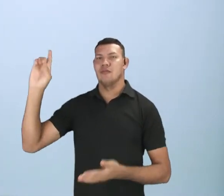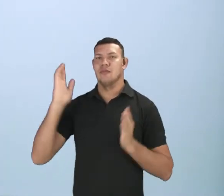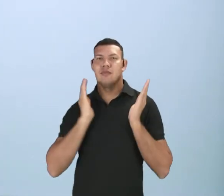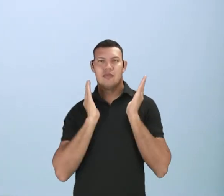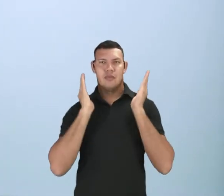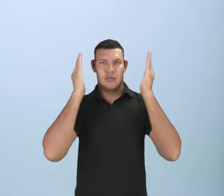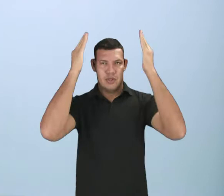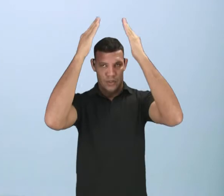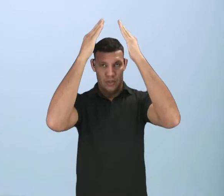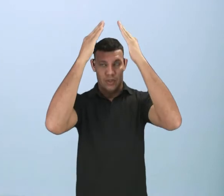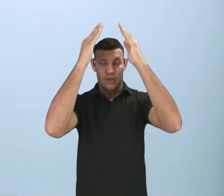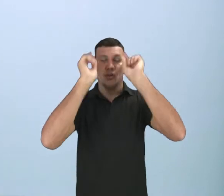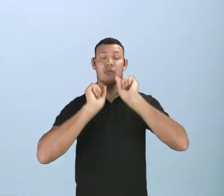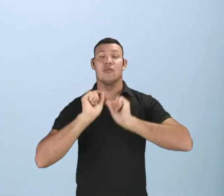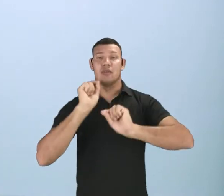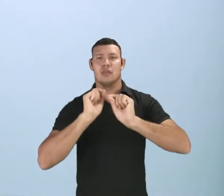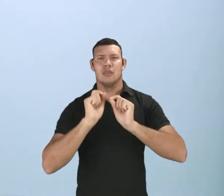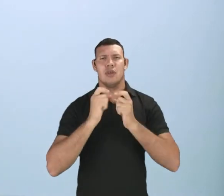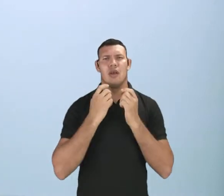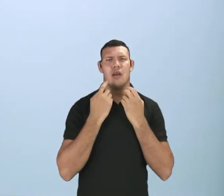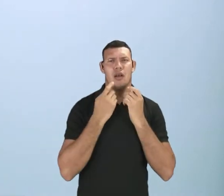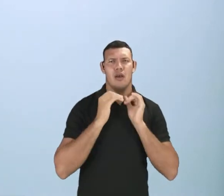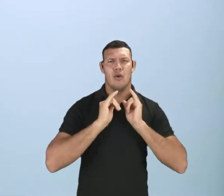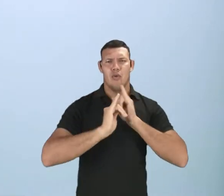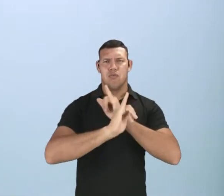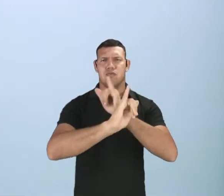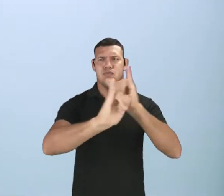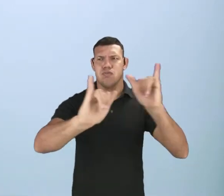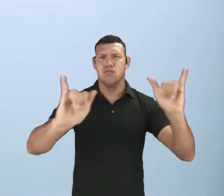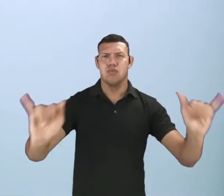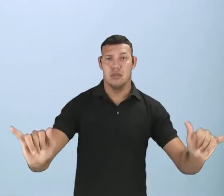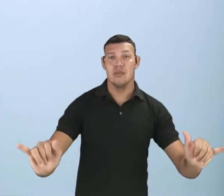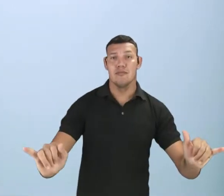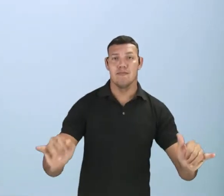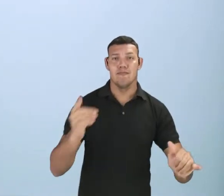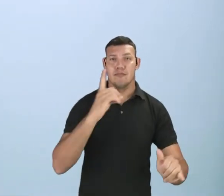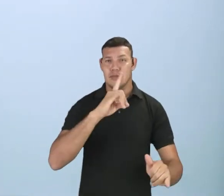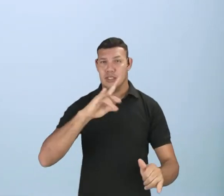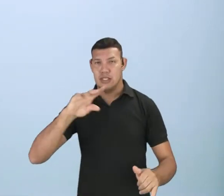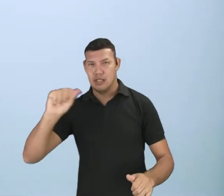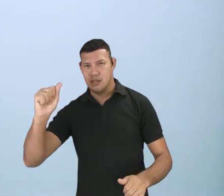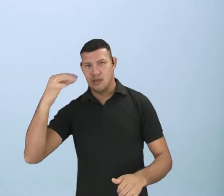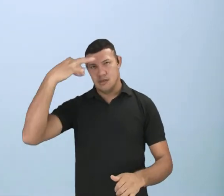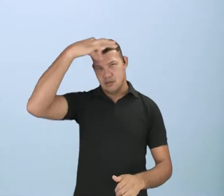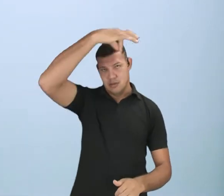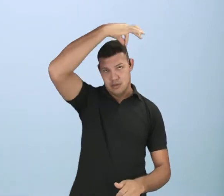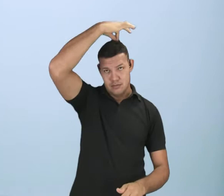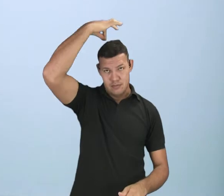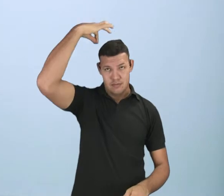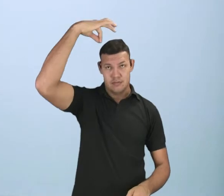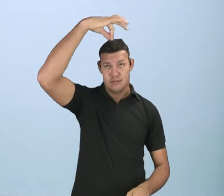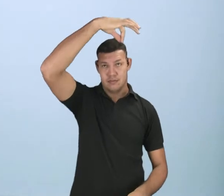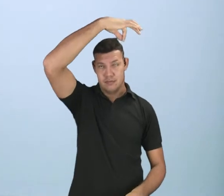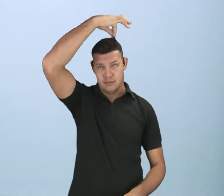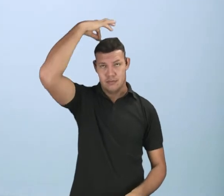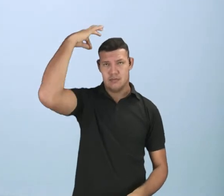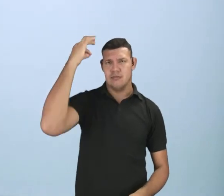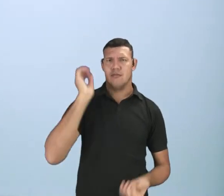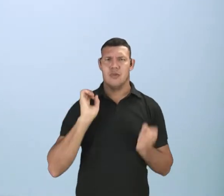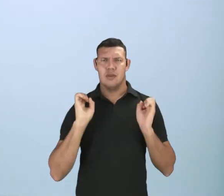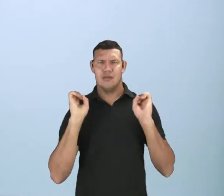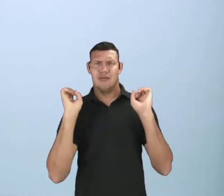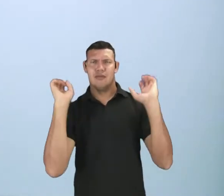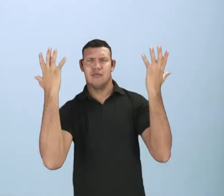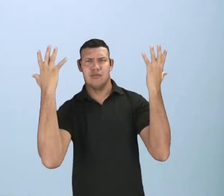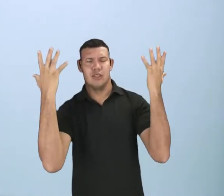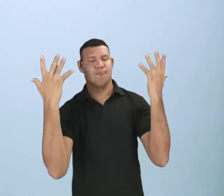os bispos, eles pregavam que durante os dias santos, né, considerado pela igreja, durante as